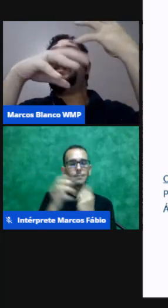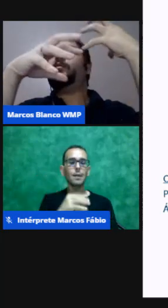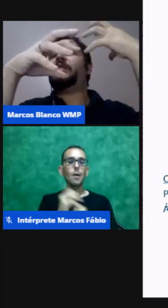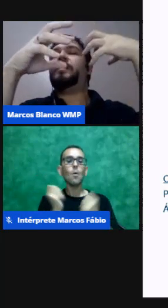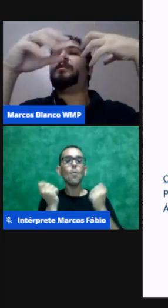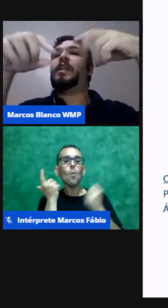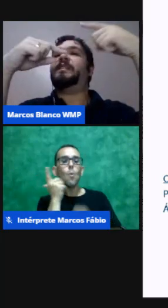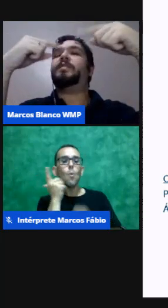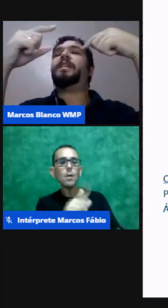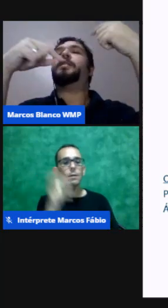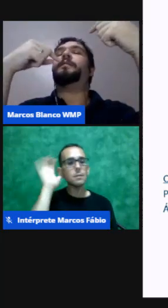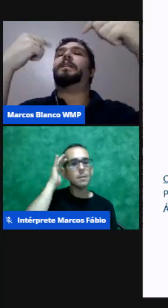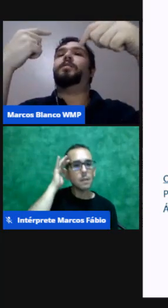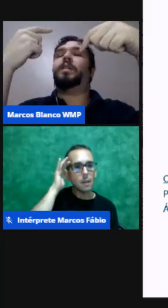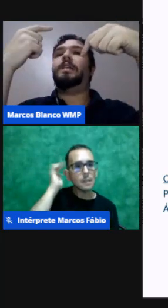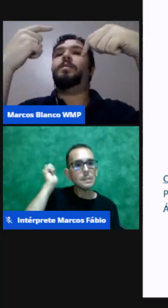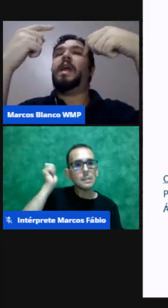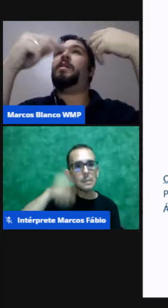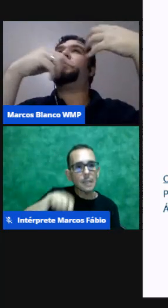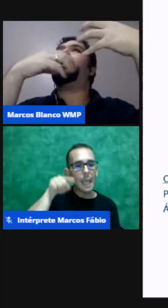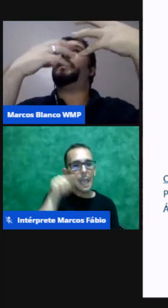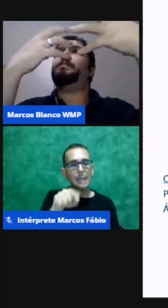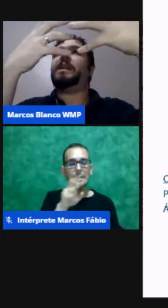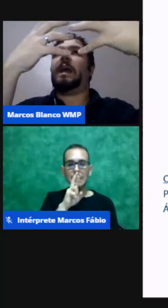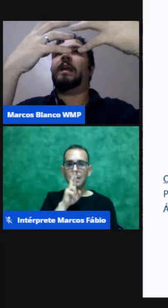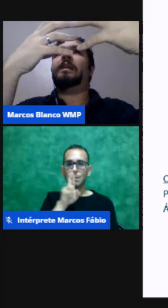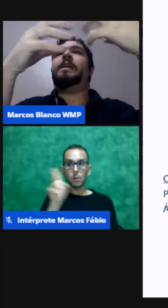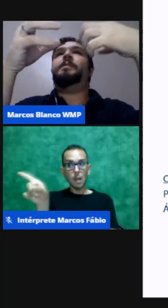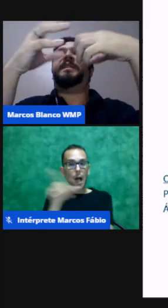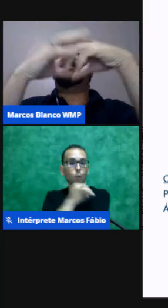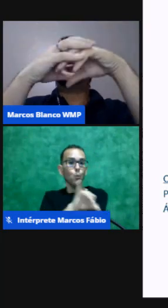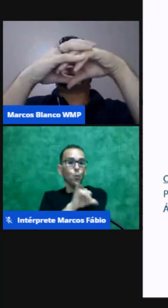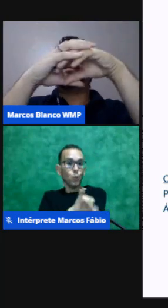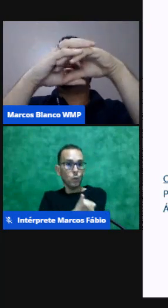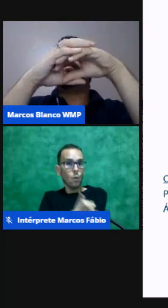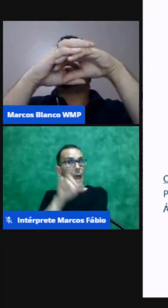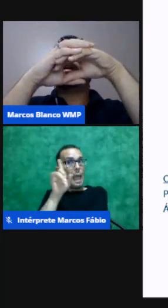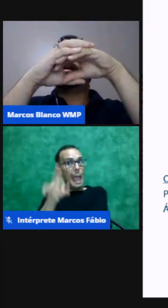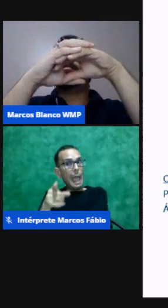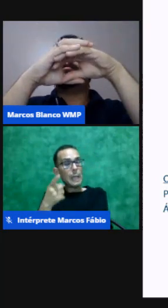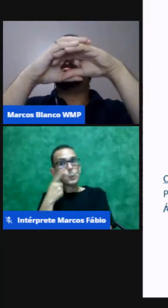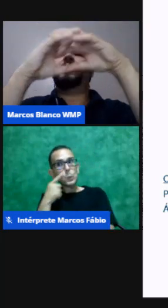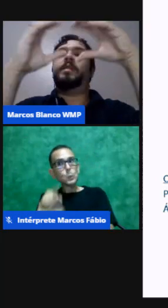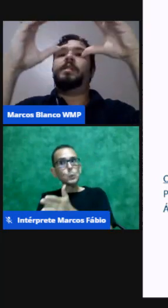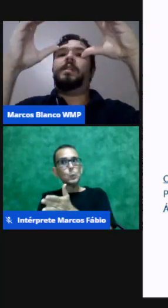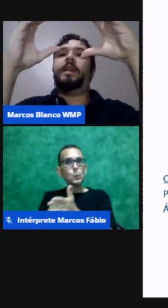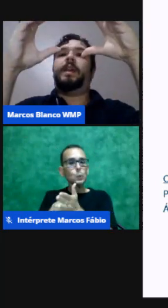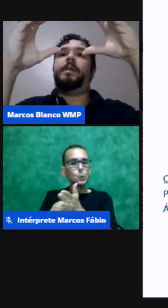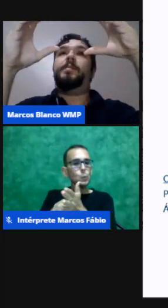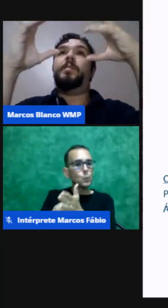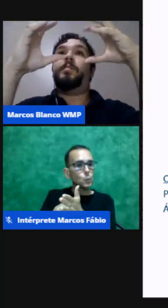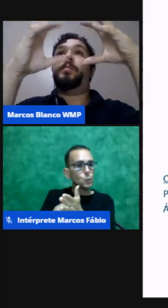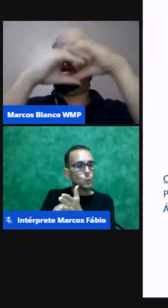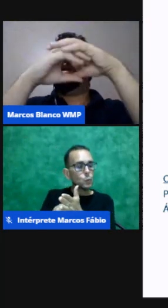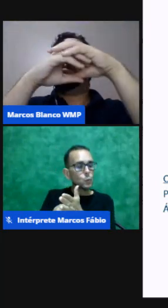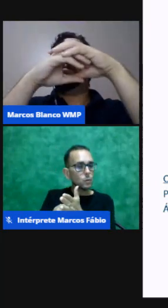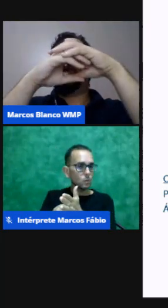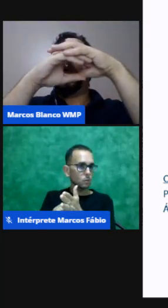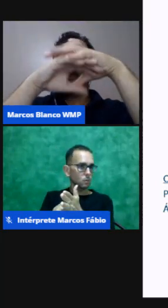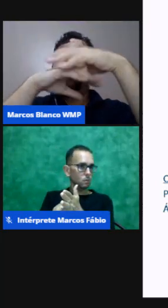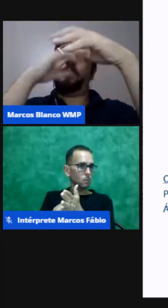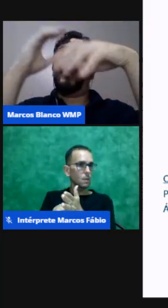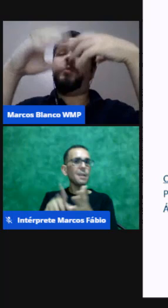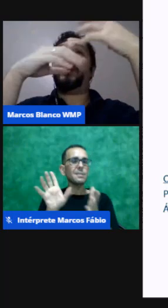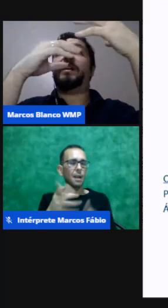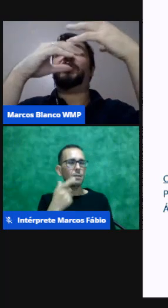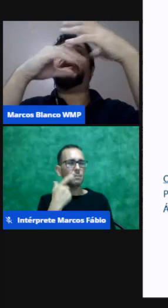que a gente já tem resultado. Esse resultado que eu falei no Rio é um resultado preliminar, mas a gente já tem resultados